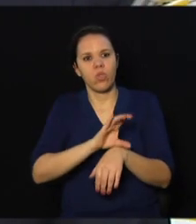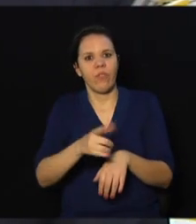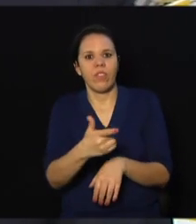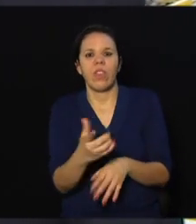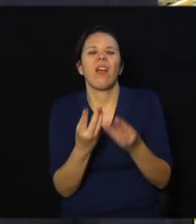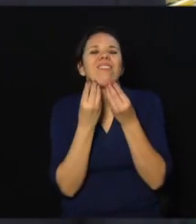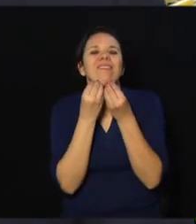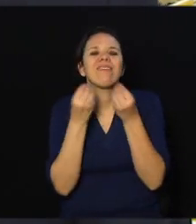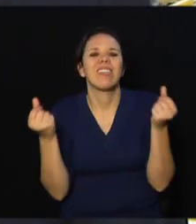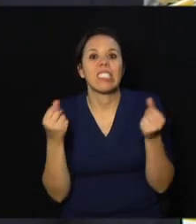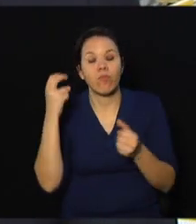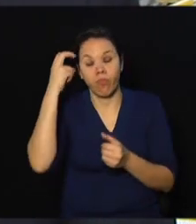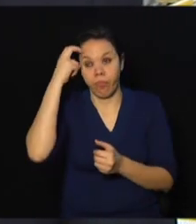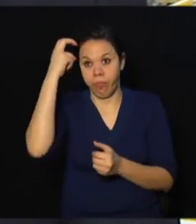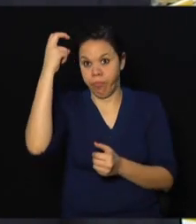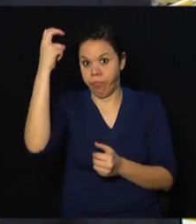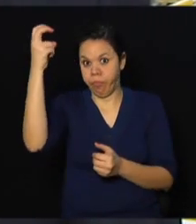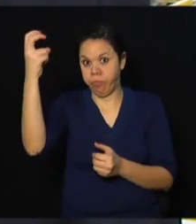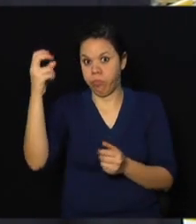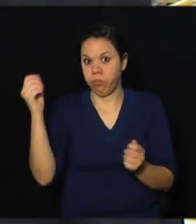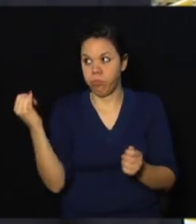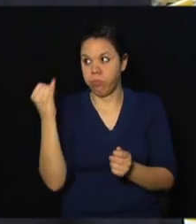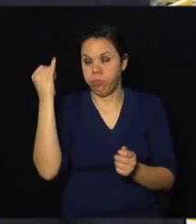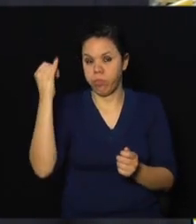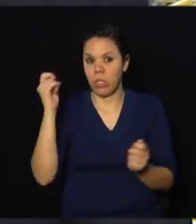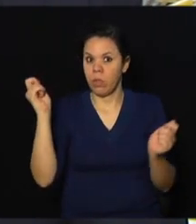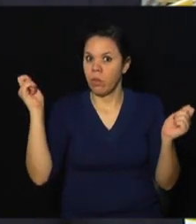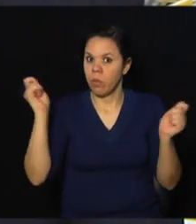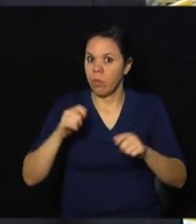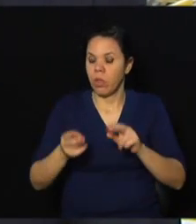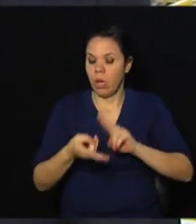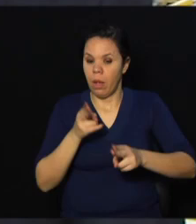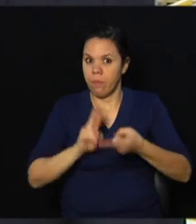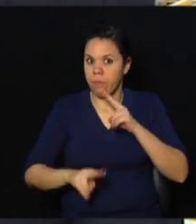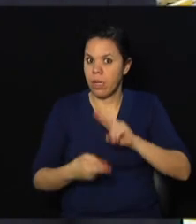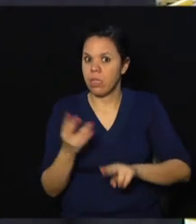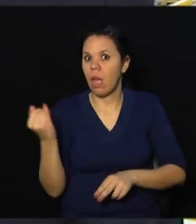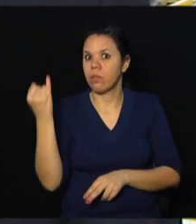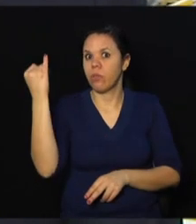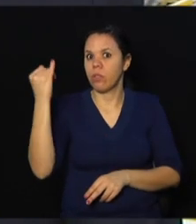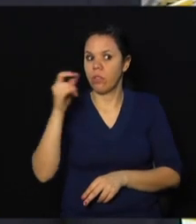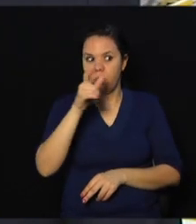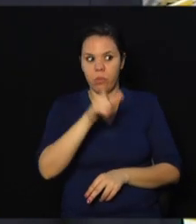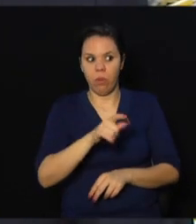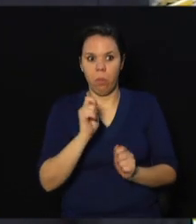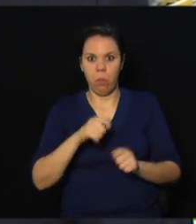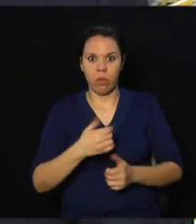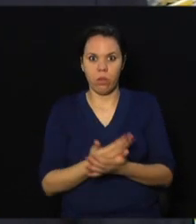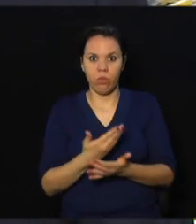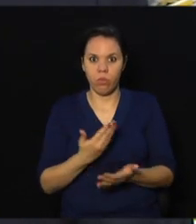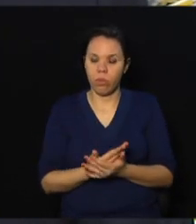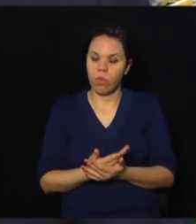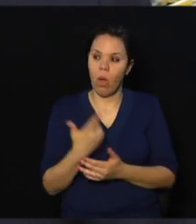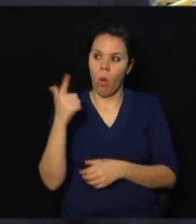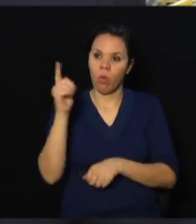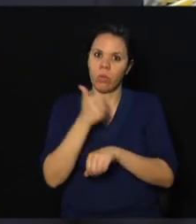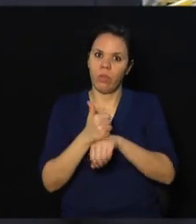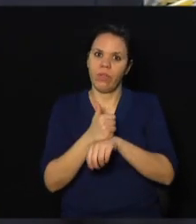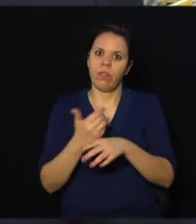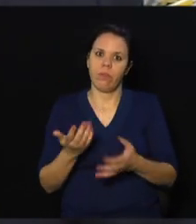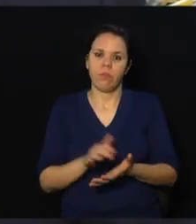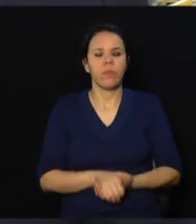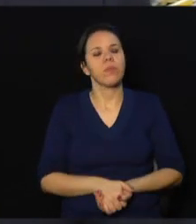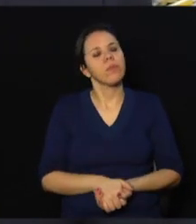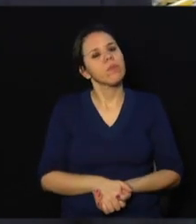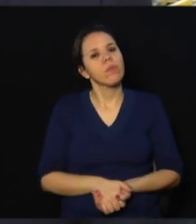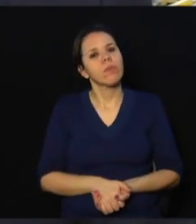que ele tem, de inteligências importantes que ele tem, habilidades importantes que ele pode se dedicar numa outra profissão. E aquela